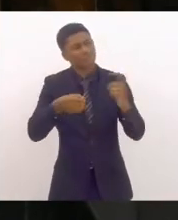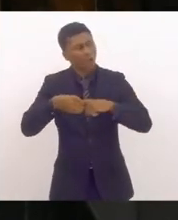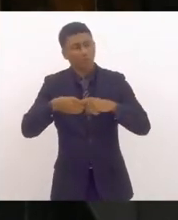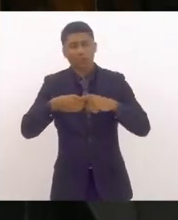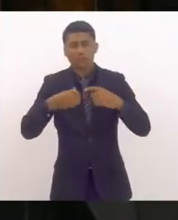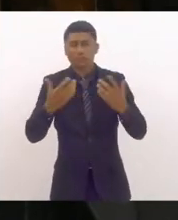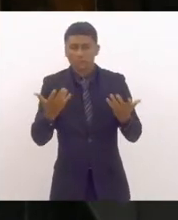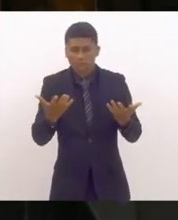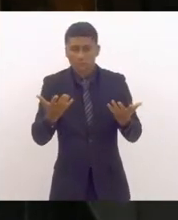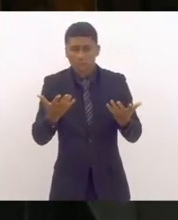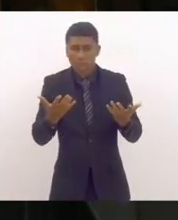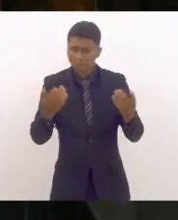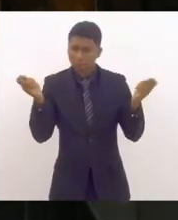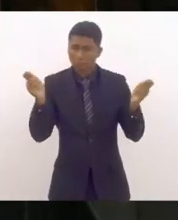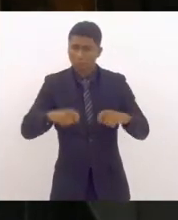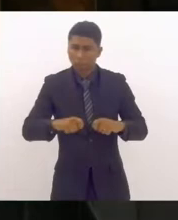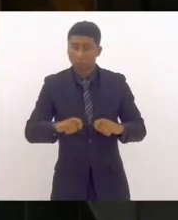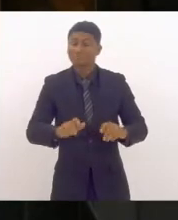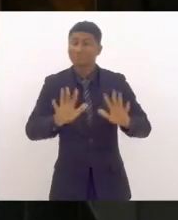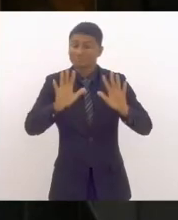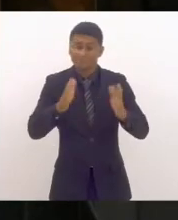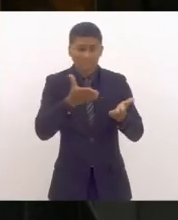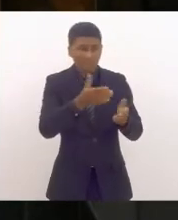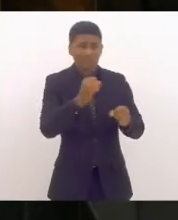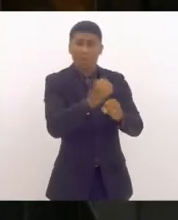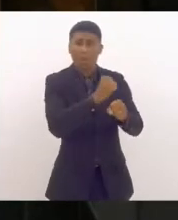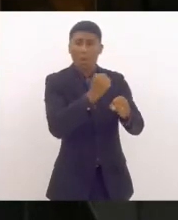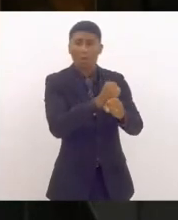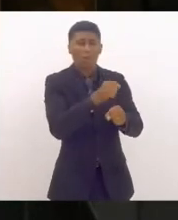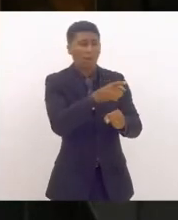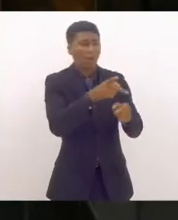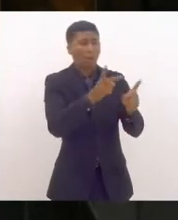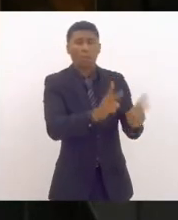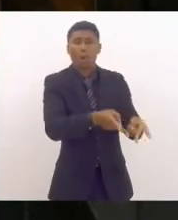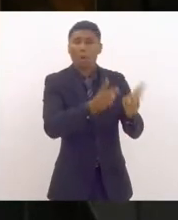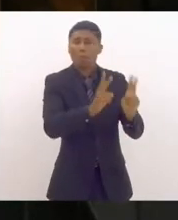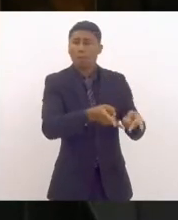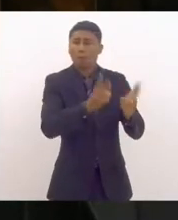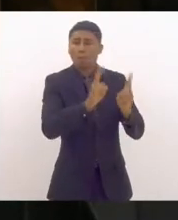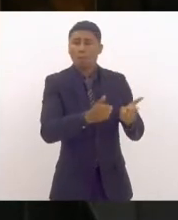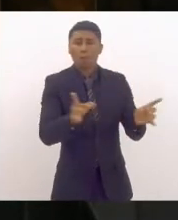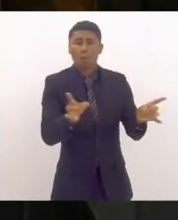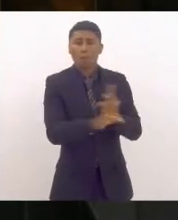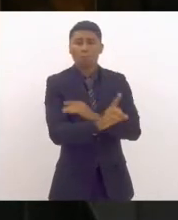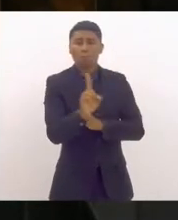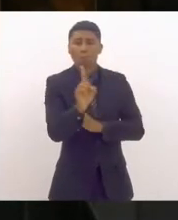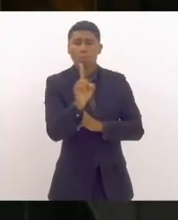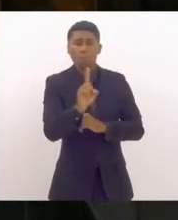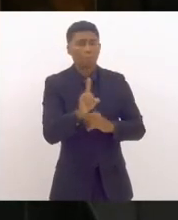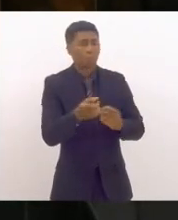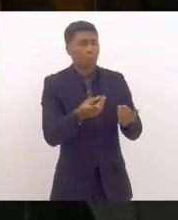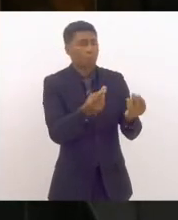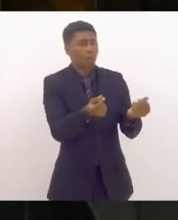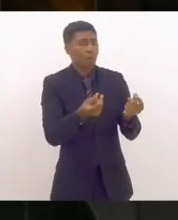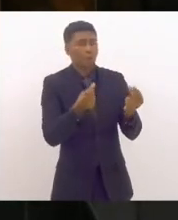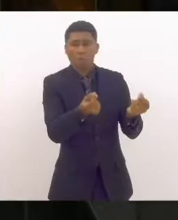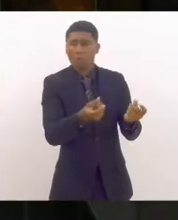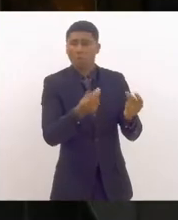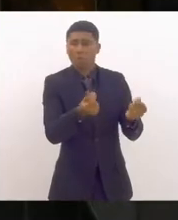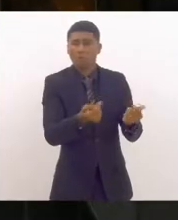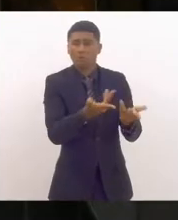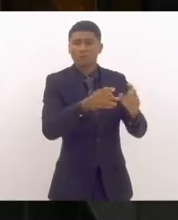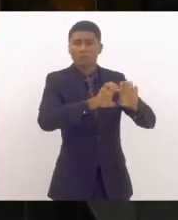não pode é aquela obra ficar inconcluso como está hoje fica um risco estrutural